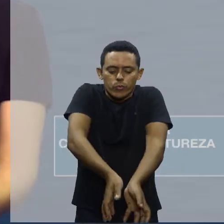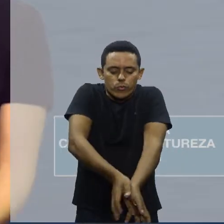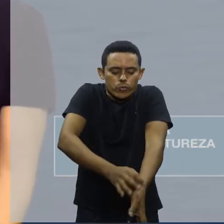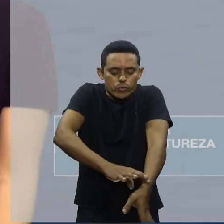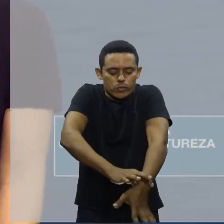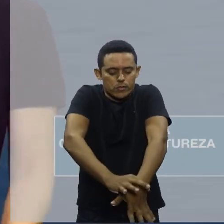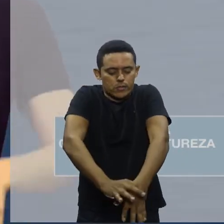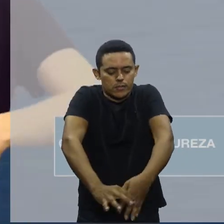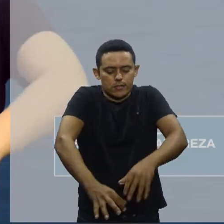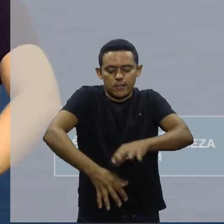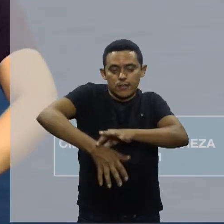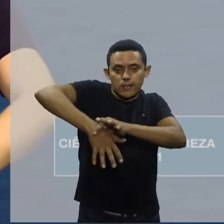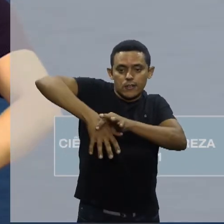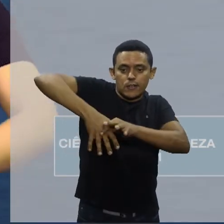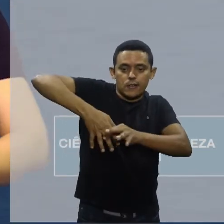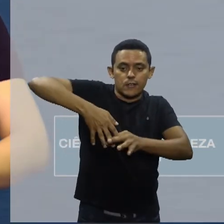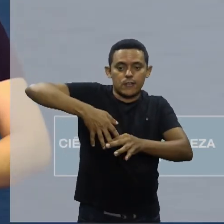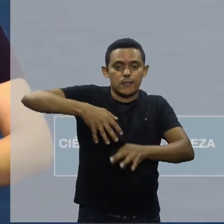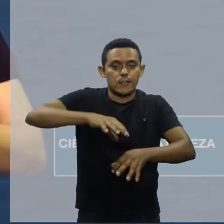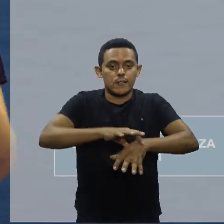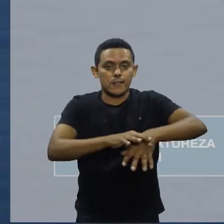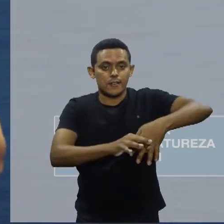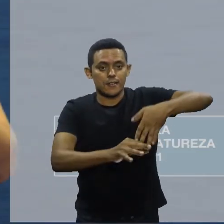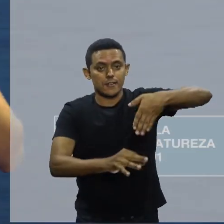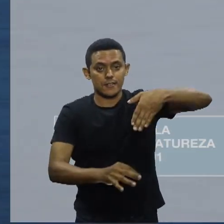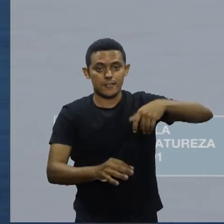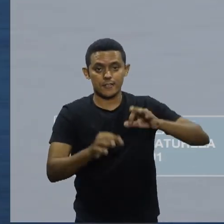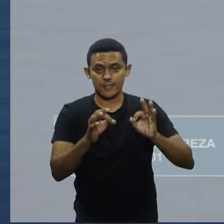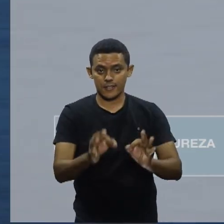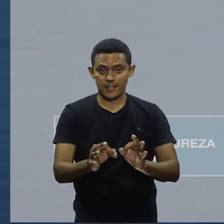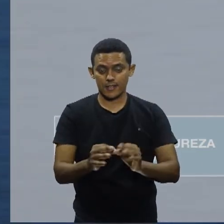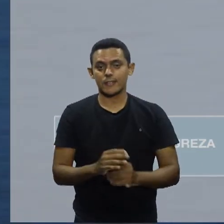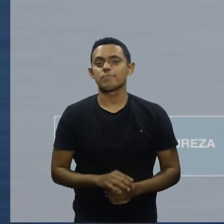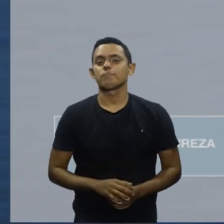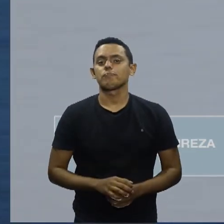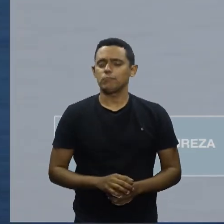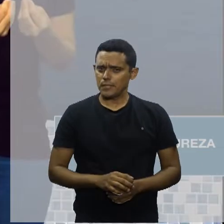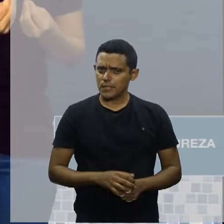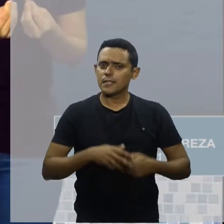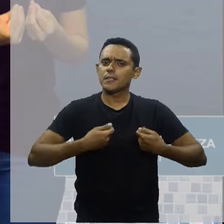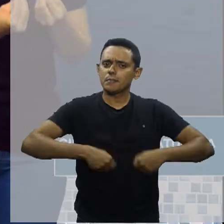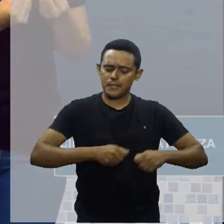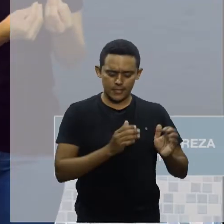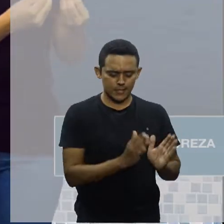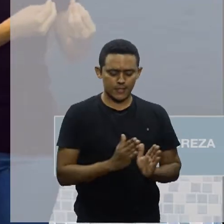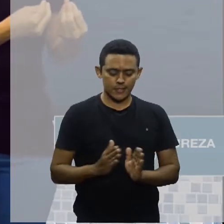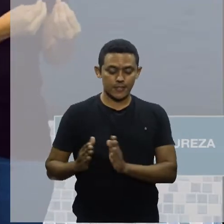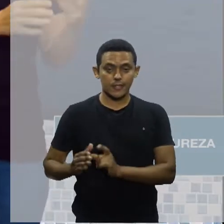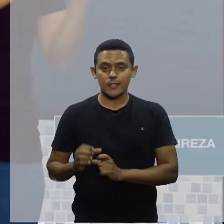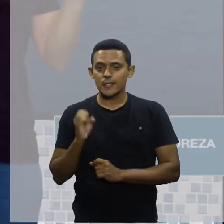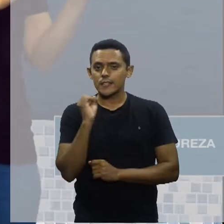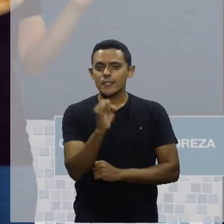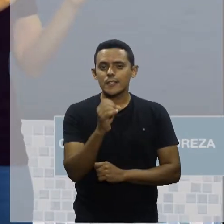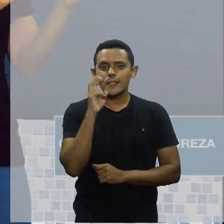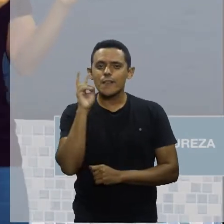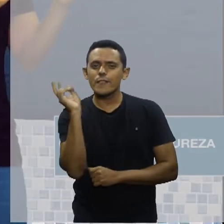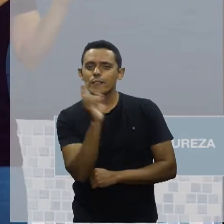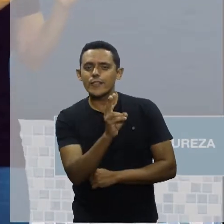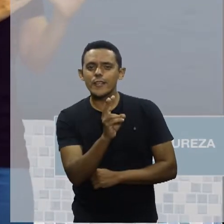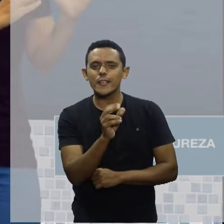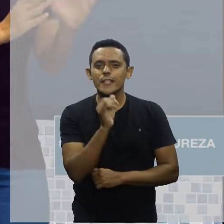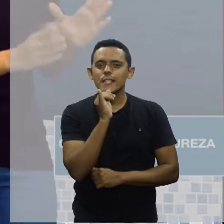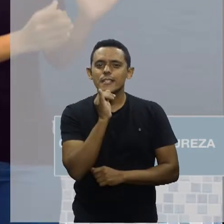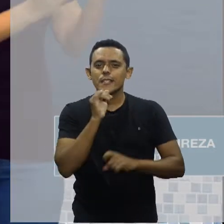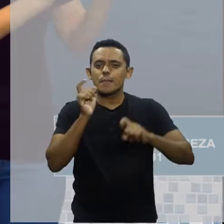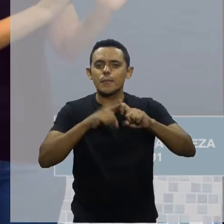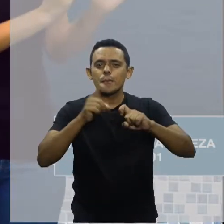punho para a ponta dos dedos, tá certo? É uma medida tão importante que quando vocês vão no hospital, não sei se vocês já viram aqueles avisos,